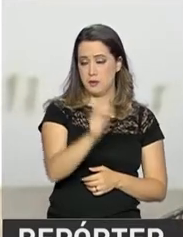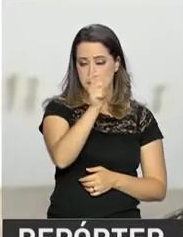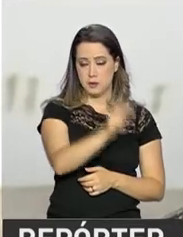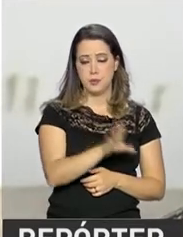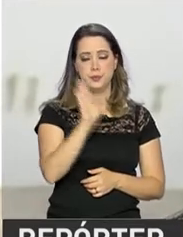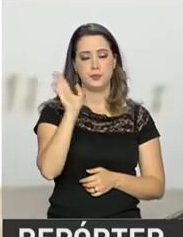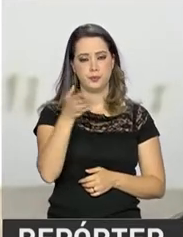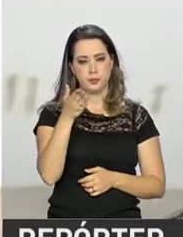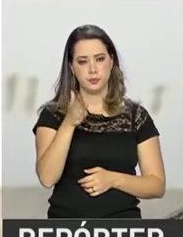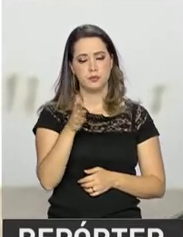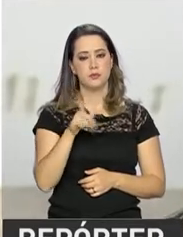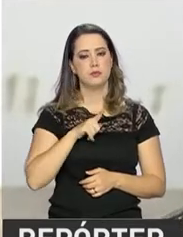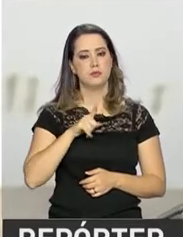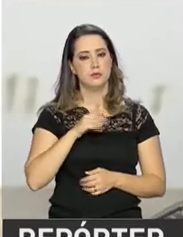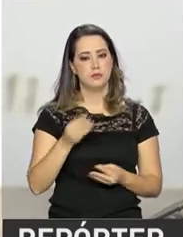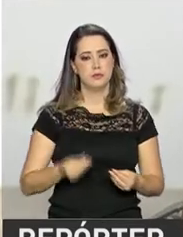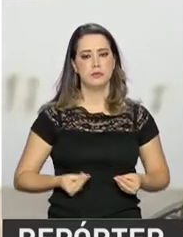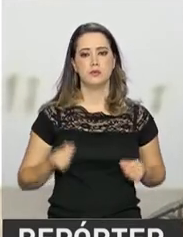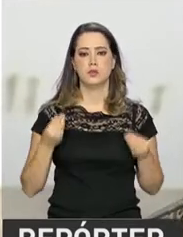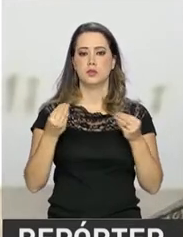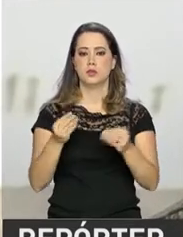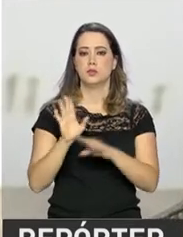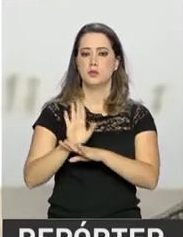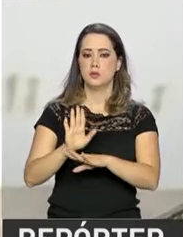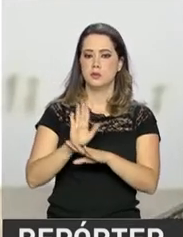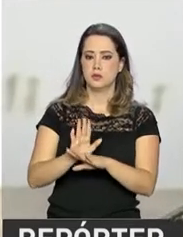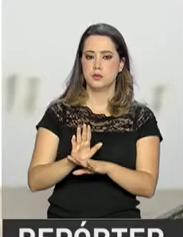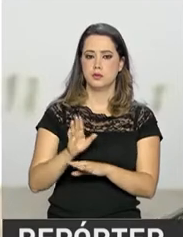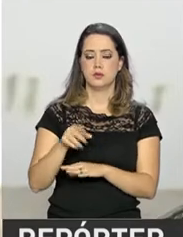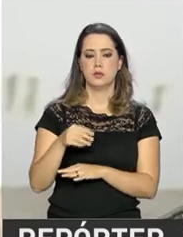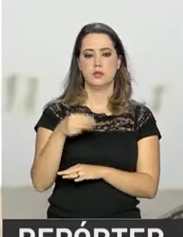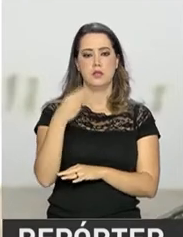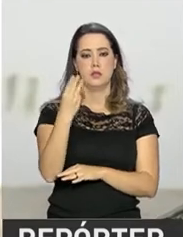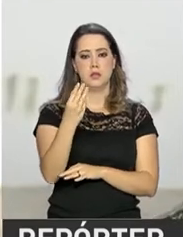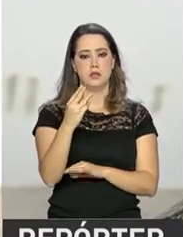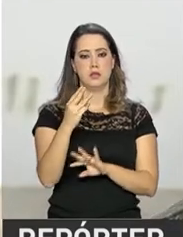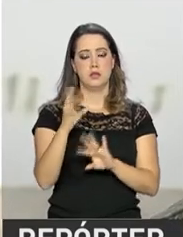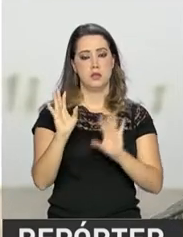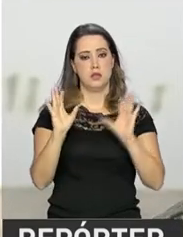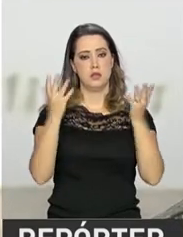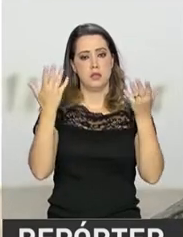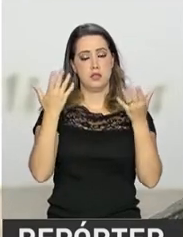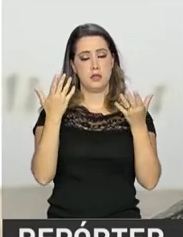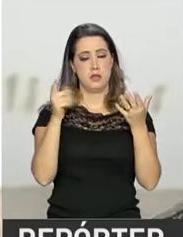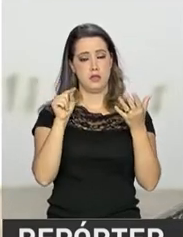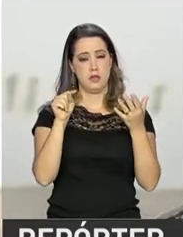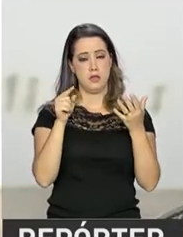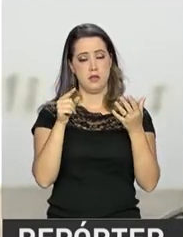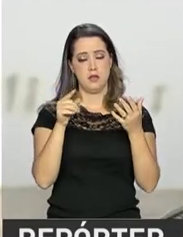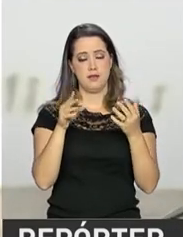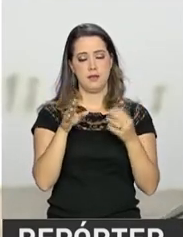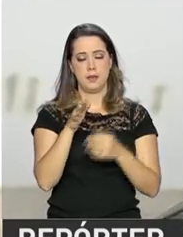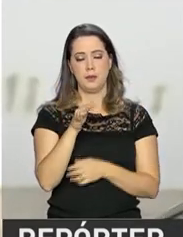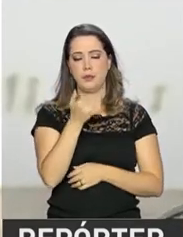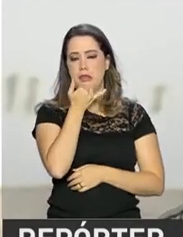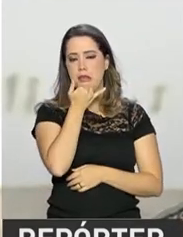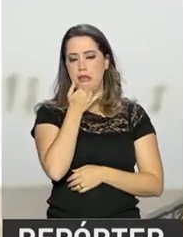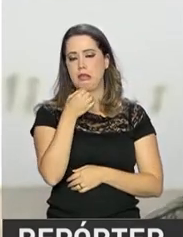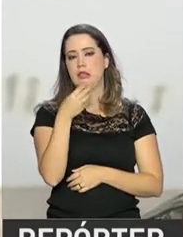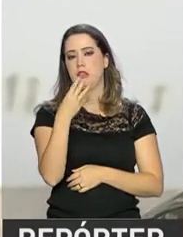já suportamos demos e apoio a três eventos de interiorização é onde cerca de